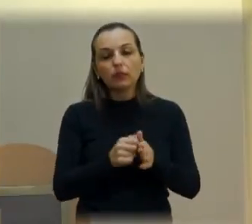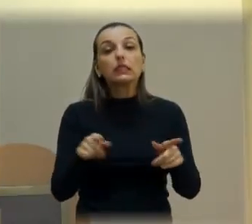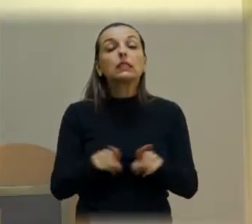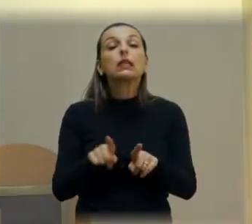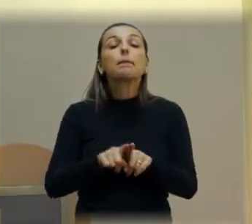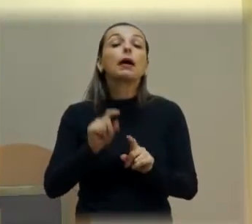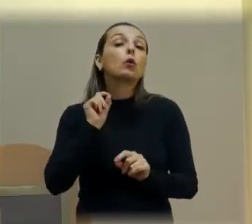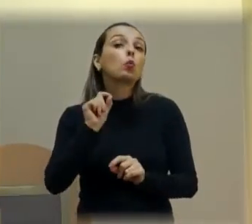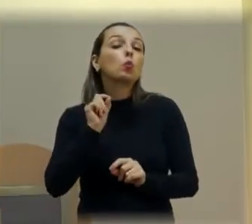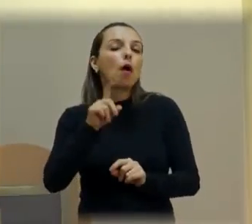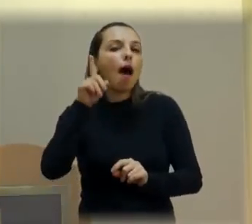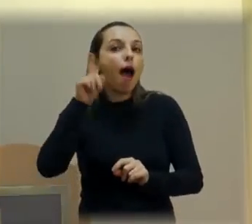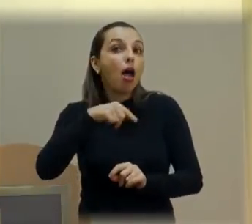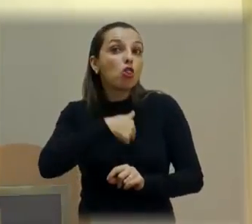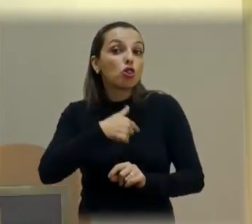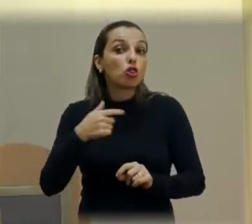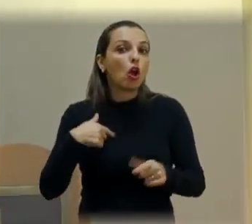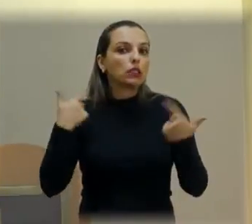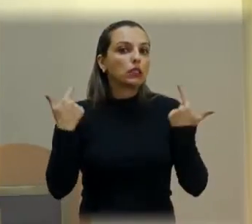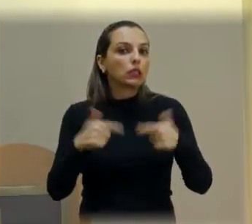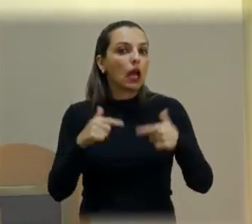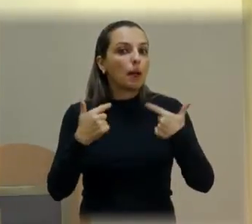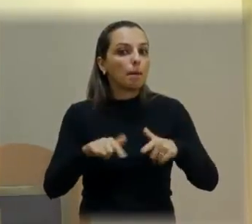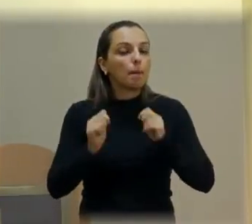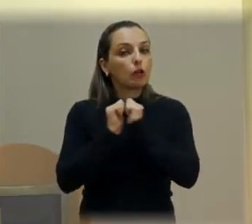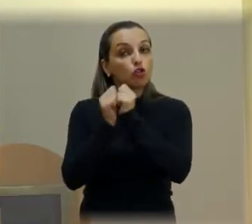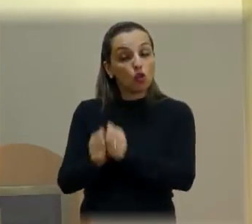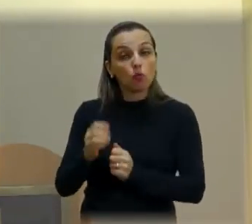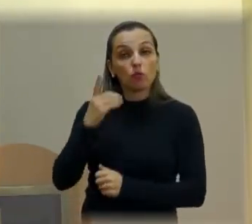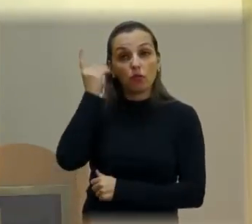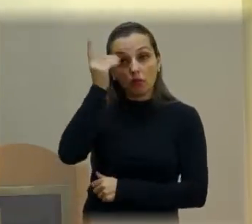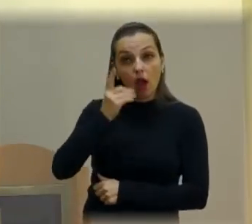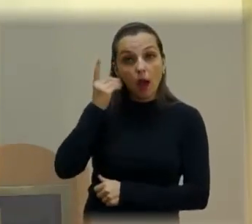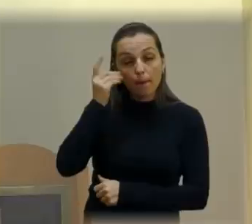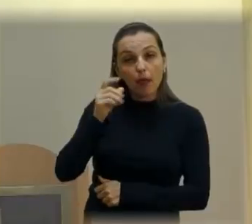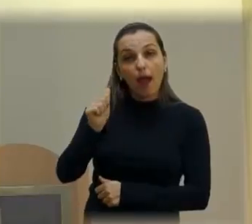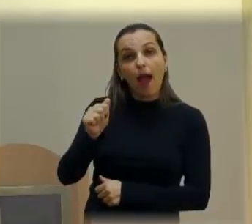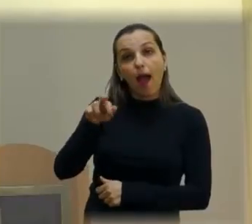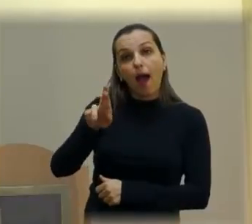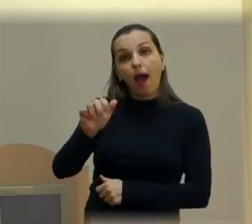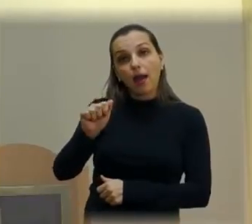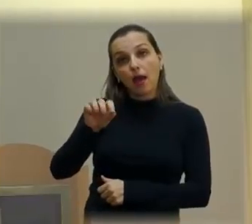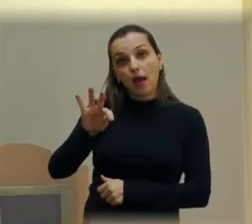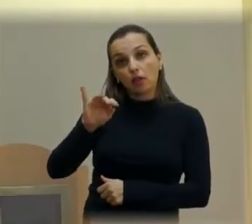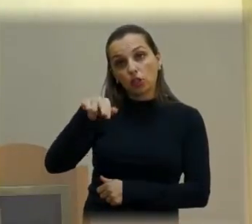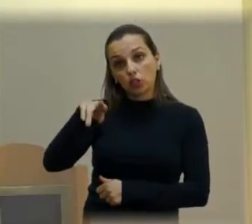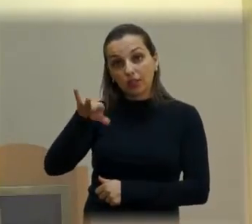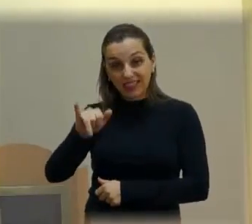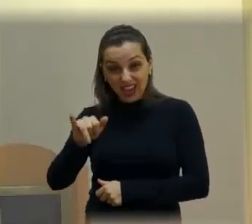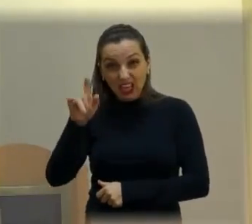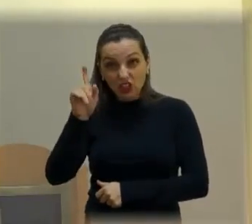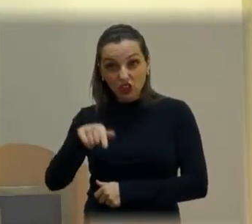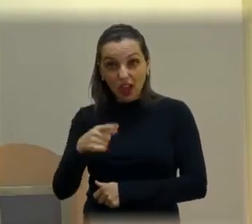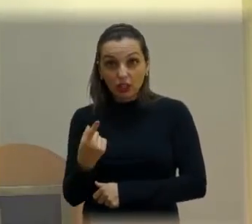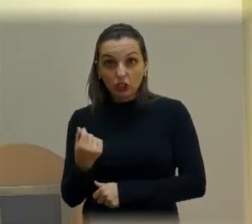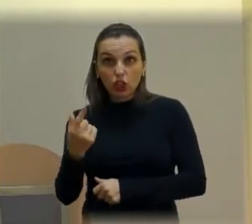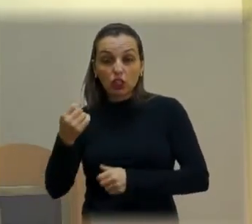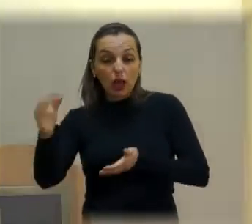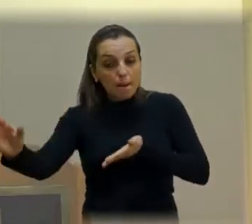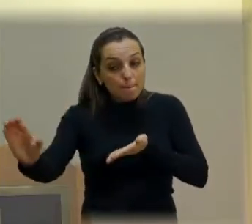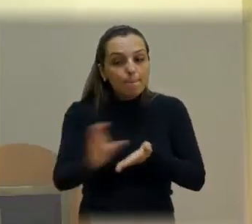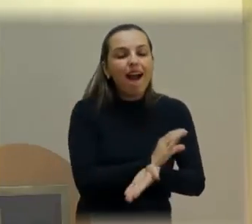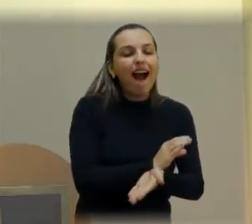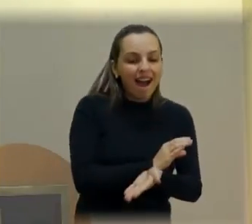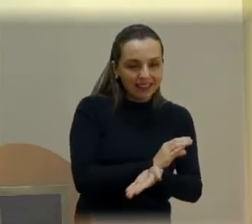de resultados, nós estamos trabalhando junto ao deputado Carlos Aratini, que já destinou mais 1,5 milhão para combate ao